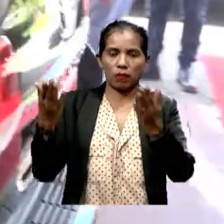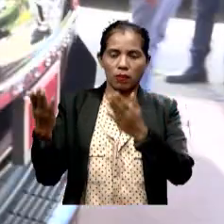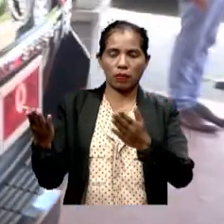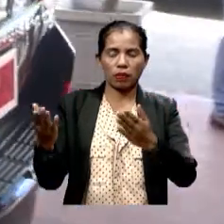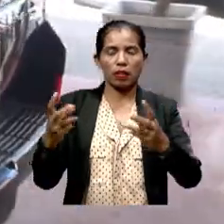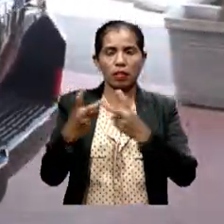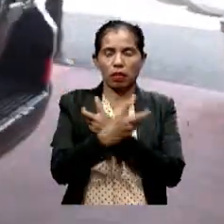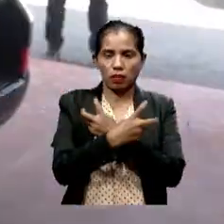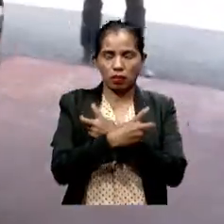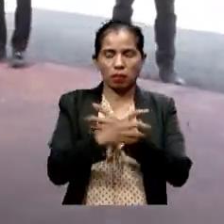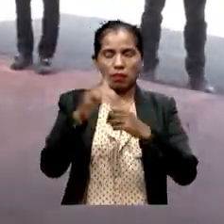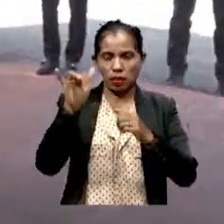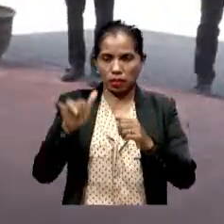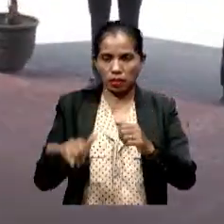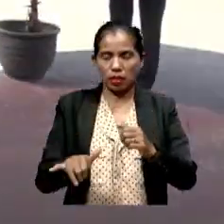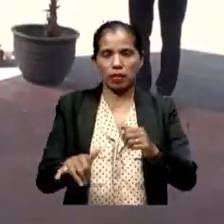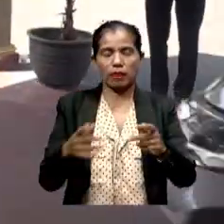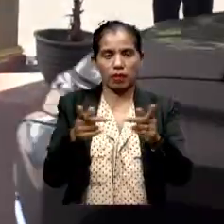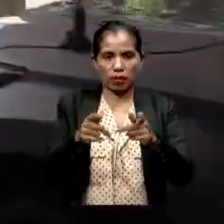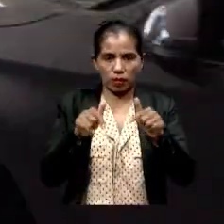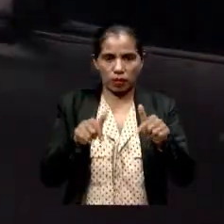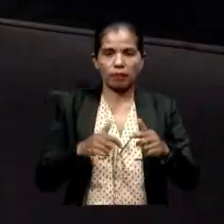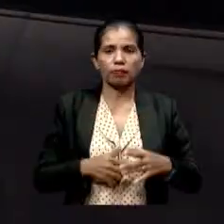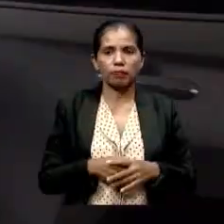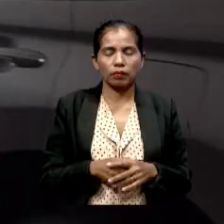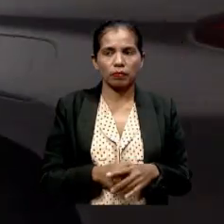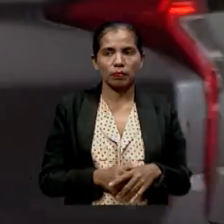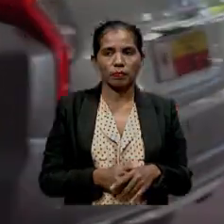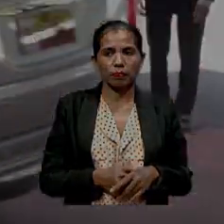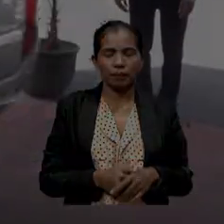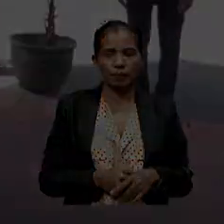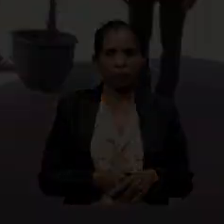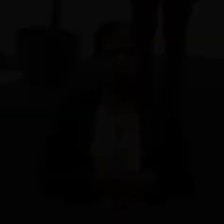mai descansa e a raidoven idanem. Agostinho da Costa, bem-vindo a Ximenes, GMN.